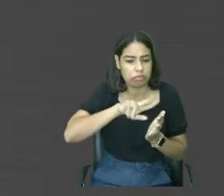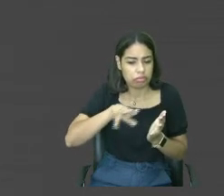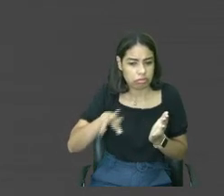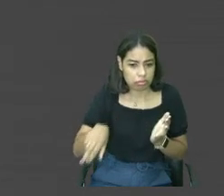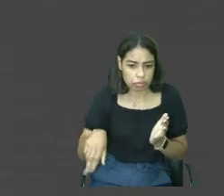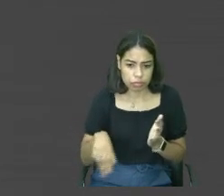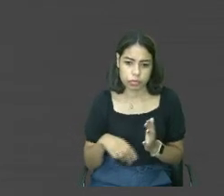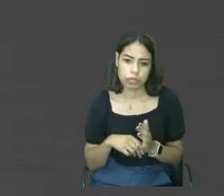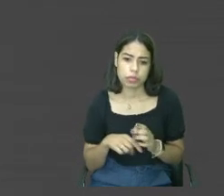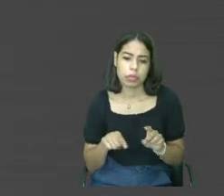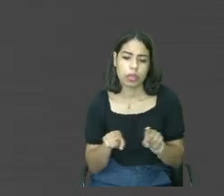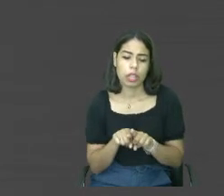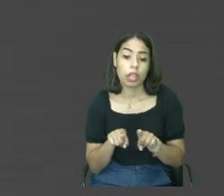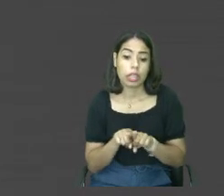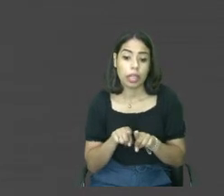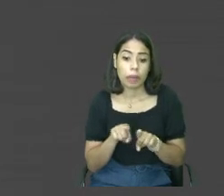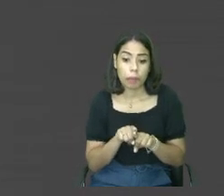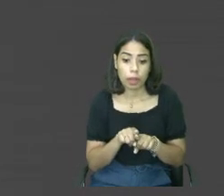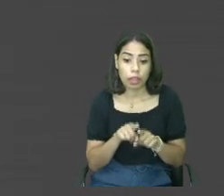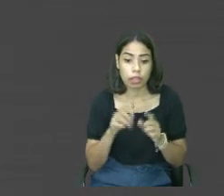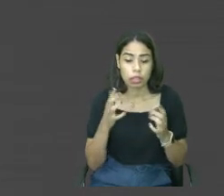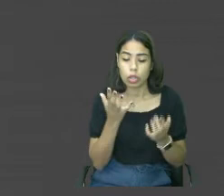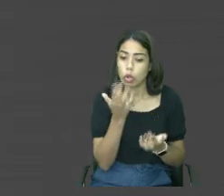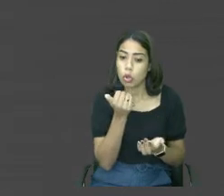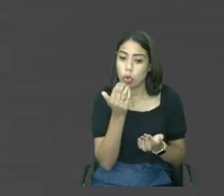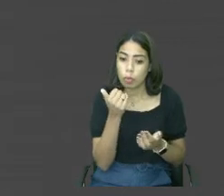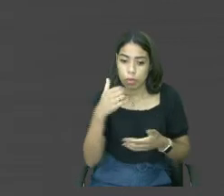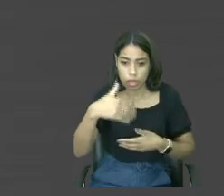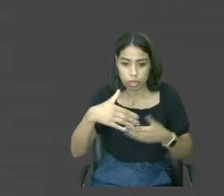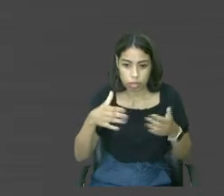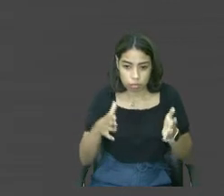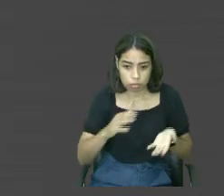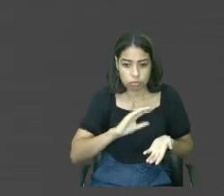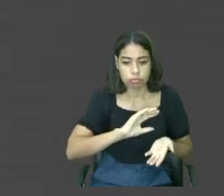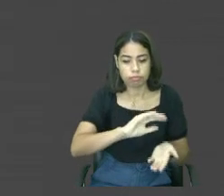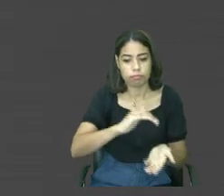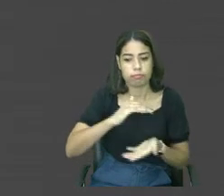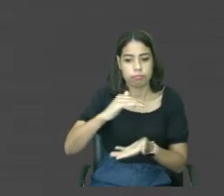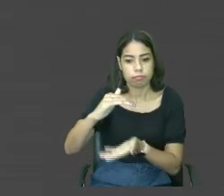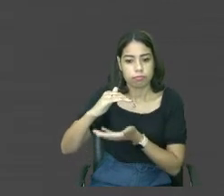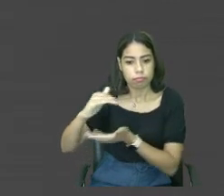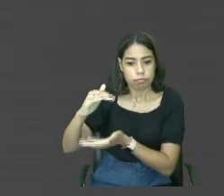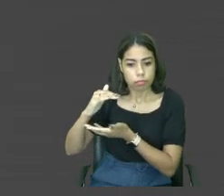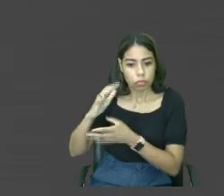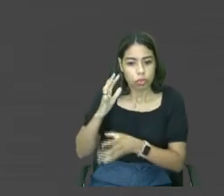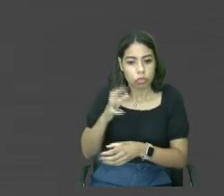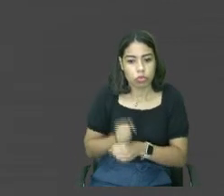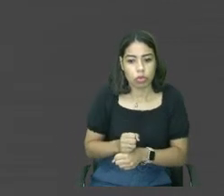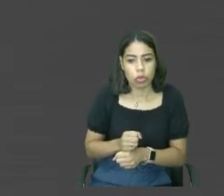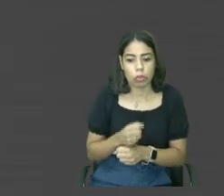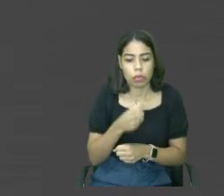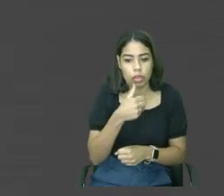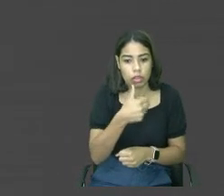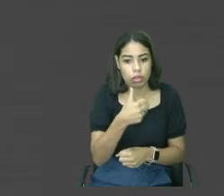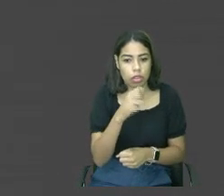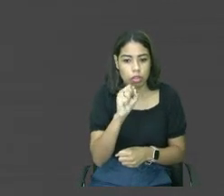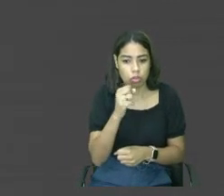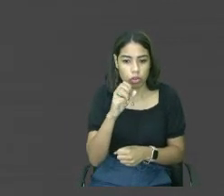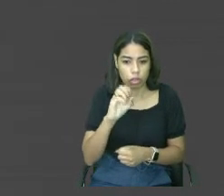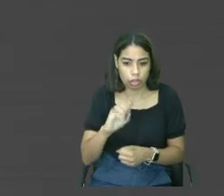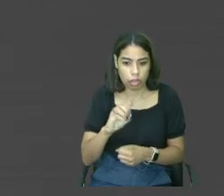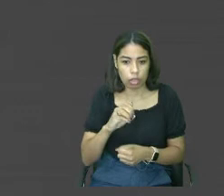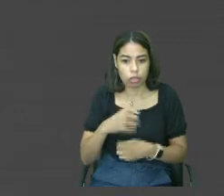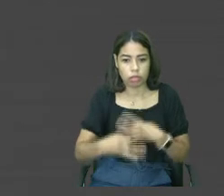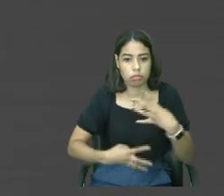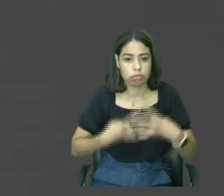de 180 cestas básicas para pacientes que fazem acompanhamento no ambulatório, através de um programa que existe no ambulatório.